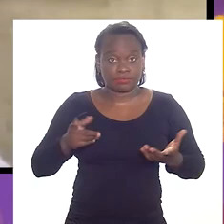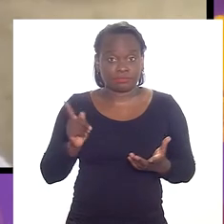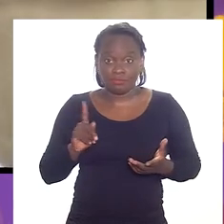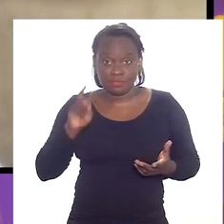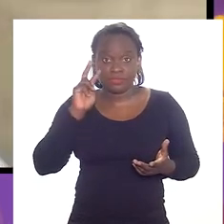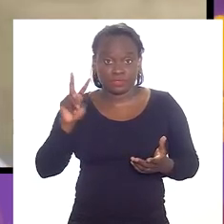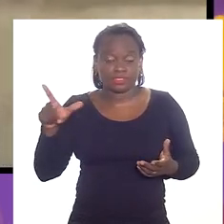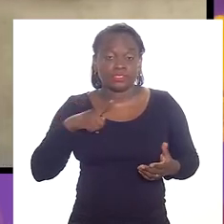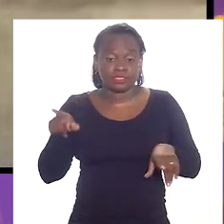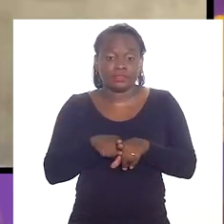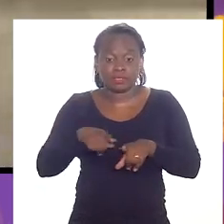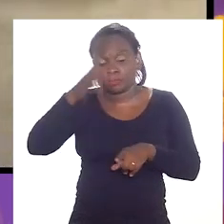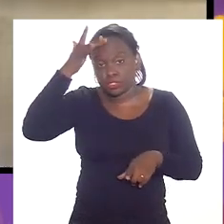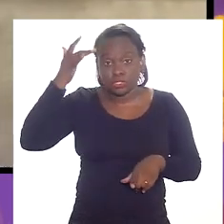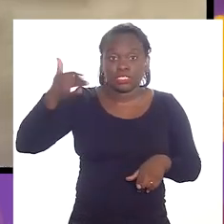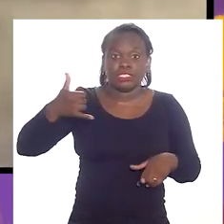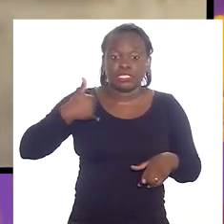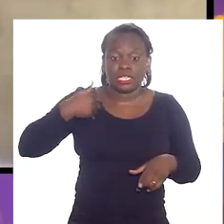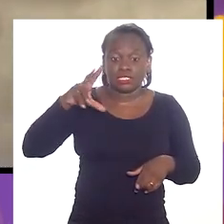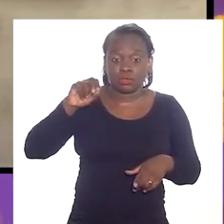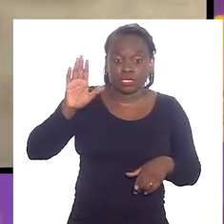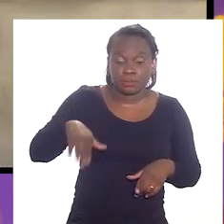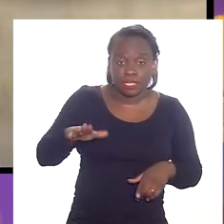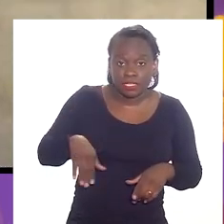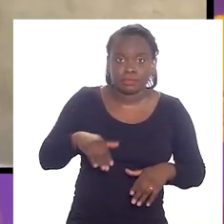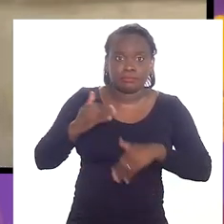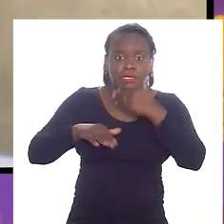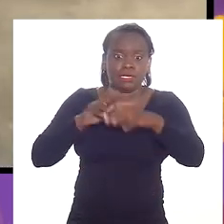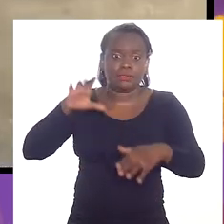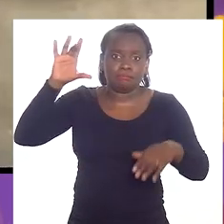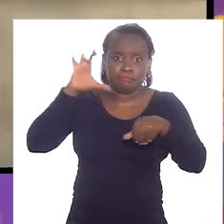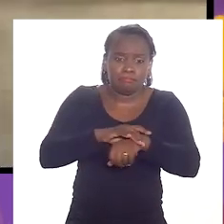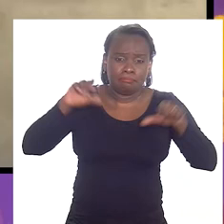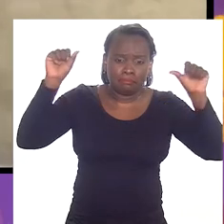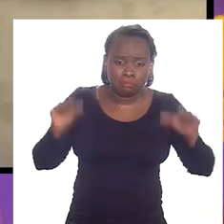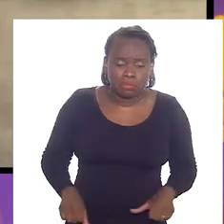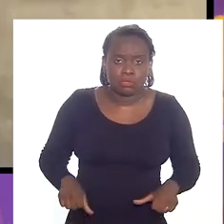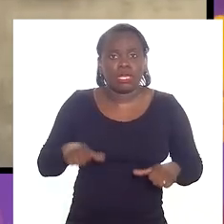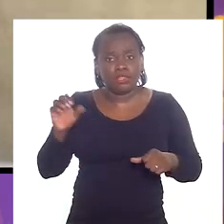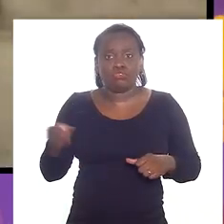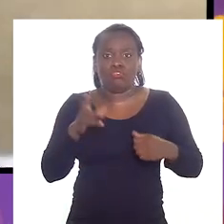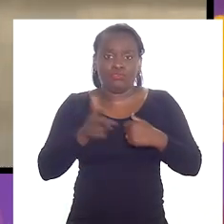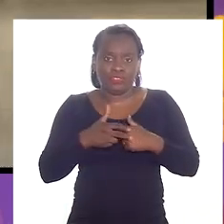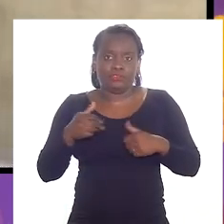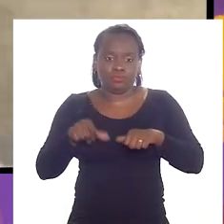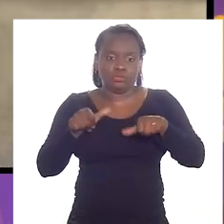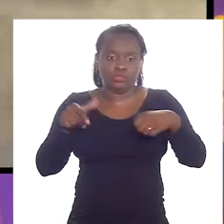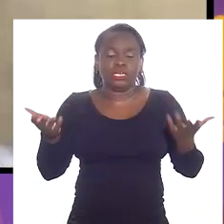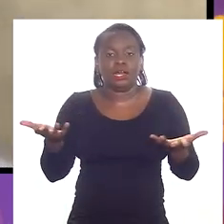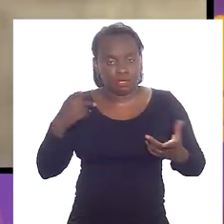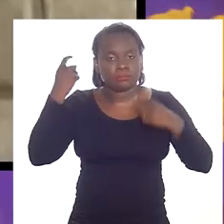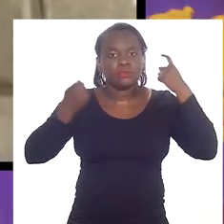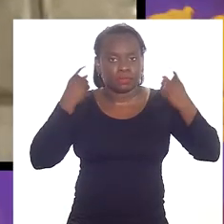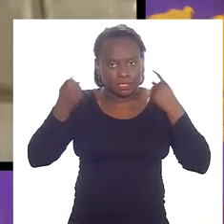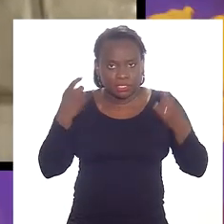somos mesmo centro? Tudo indica que sim. Nós somos o país continente da América Latina. Não se fala em América do Sul sem se falar em